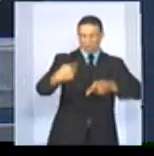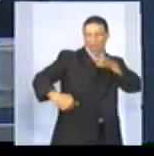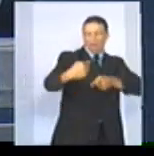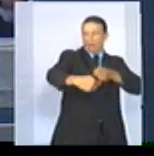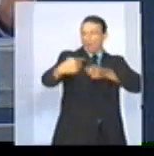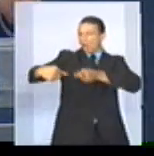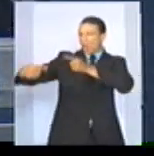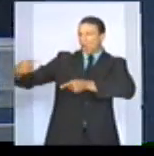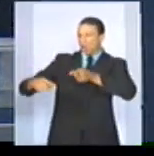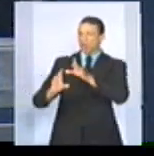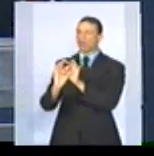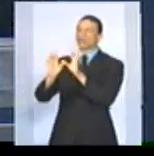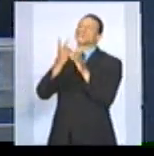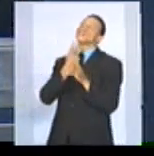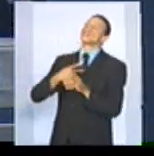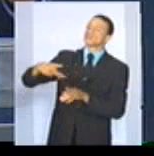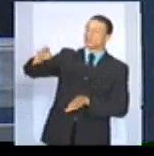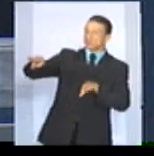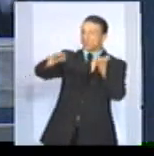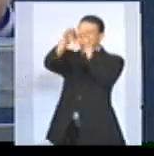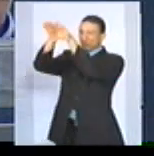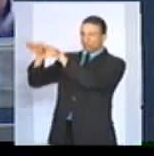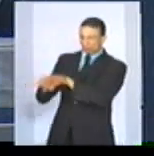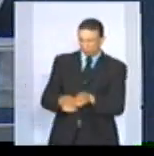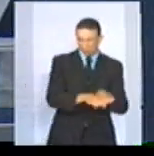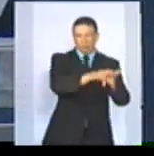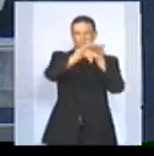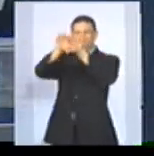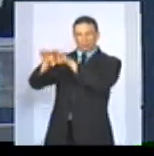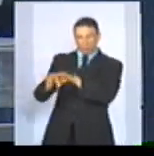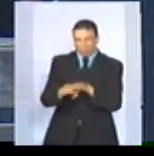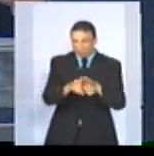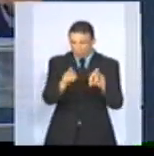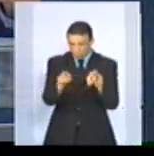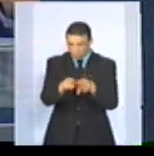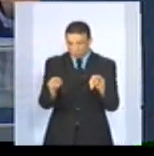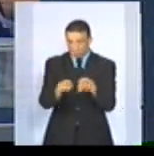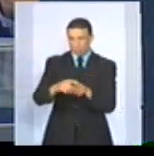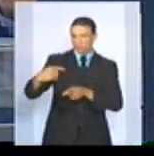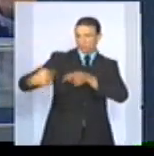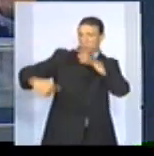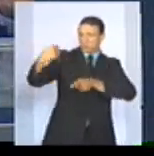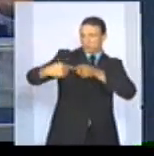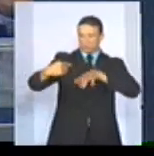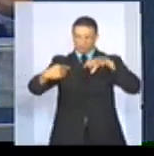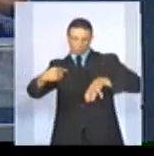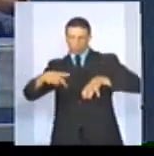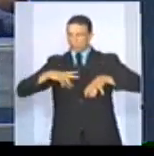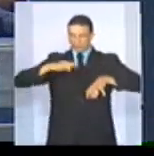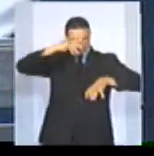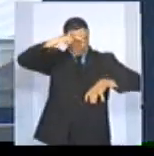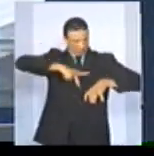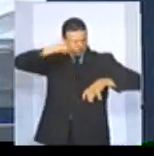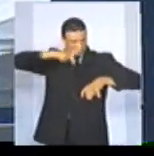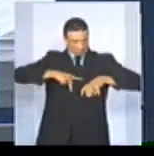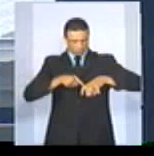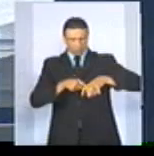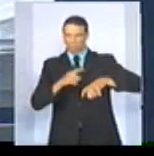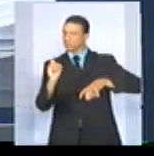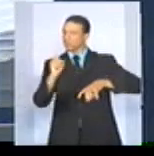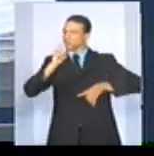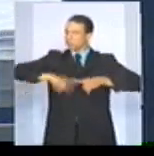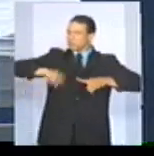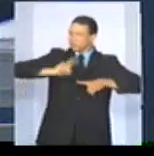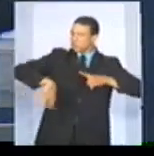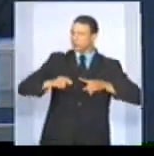por meio da livre Justa e ampla competição e da vedação monopólio e oligopólio nas atividades comunicação